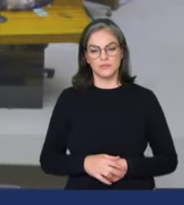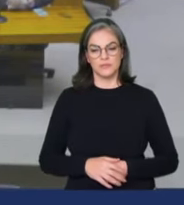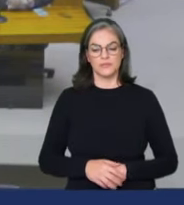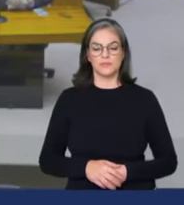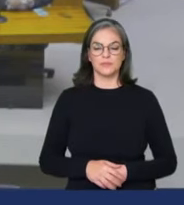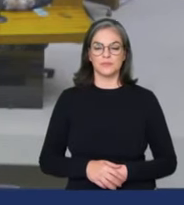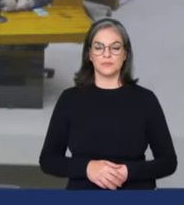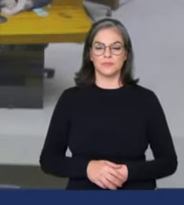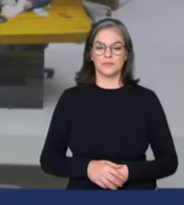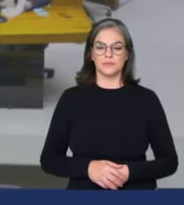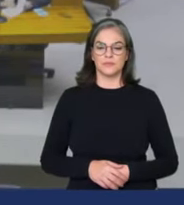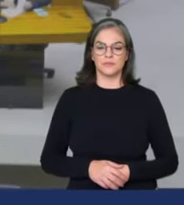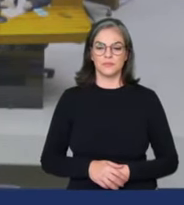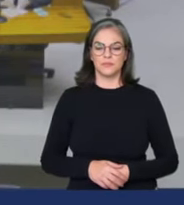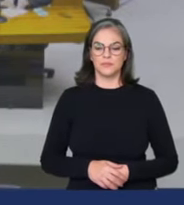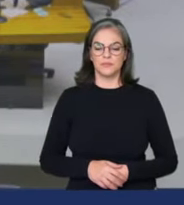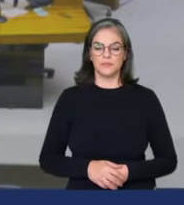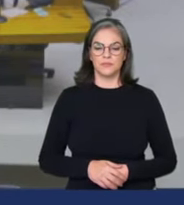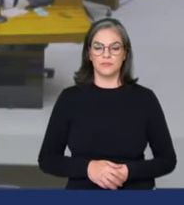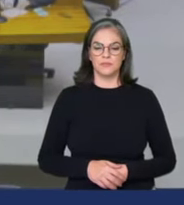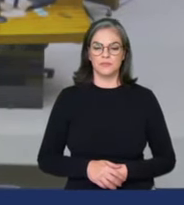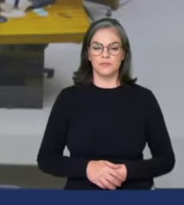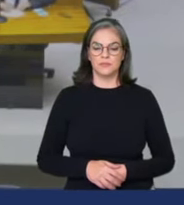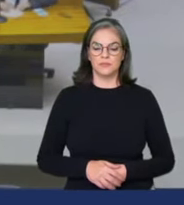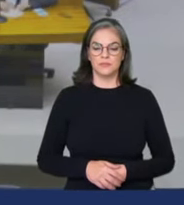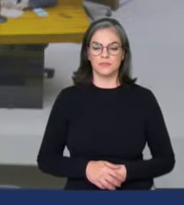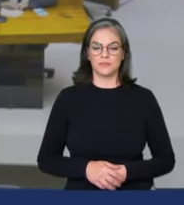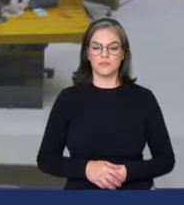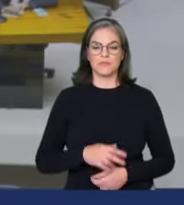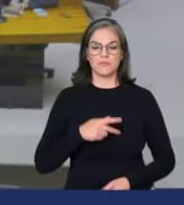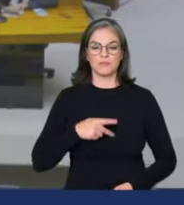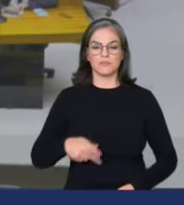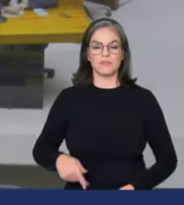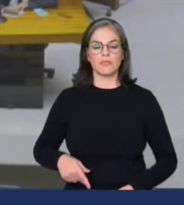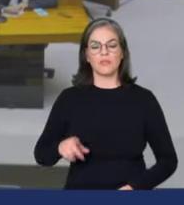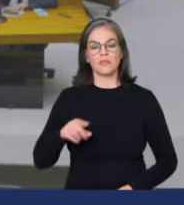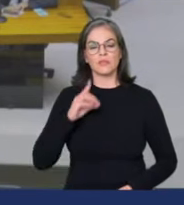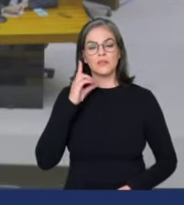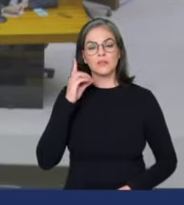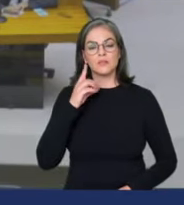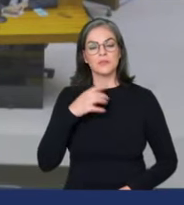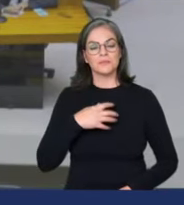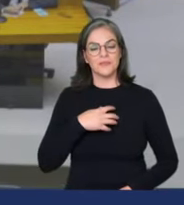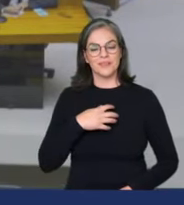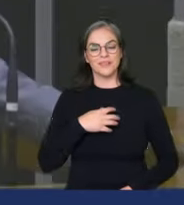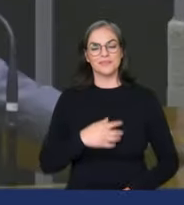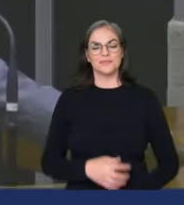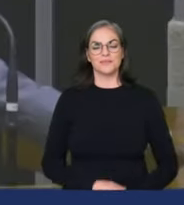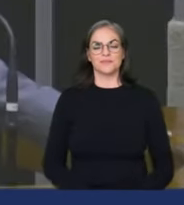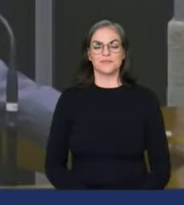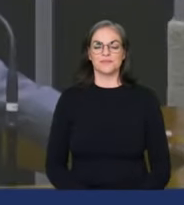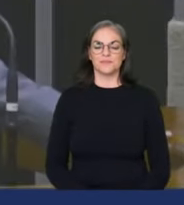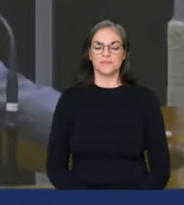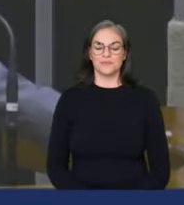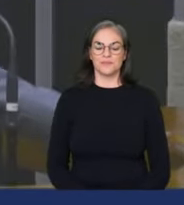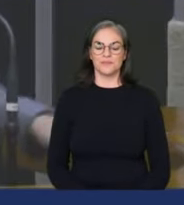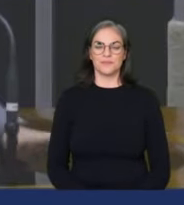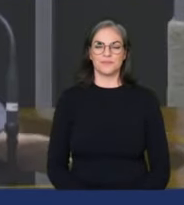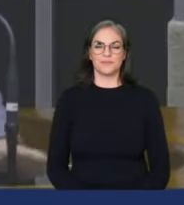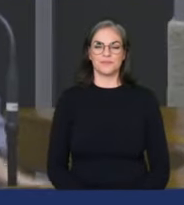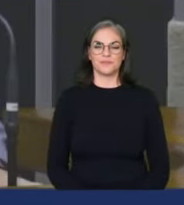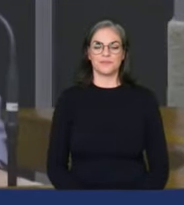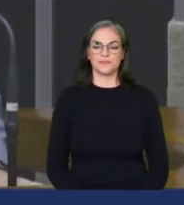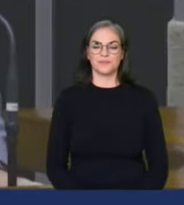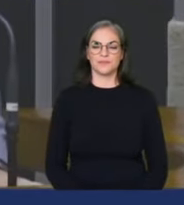comissão geral, juntamente com a deputada Sâmia Bonfim. Vamos continuar acompanhando. A questão da política energética do